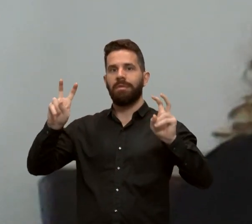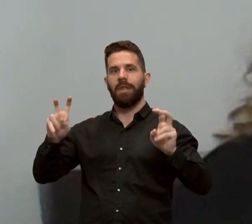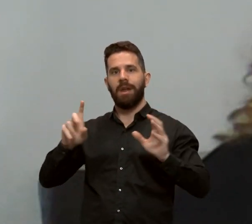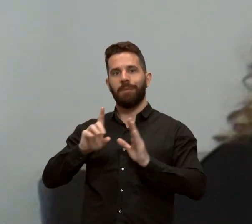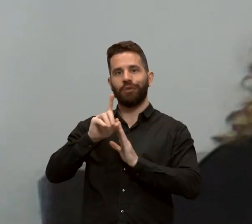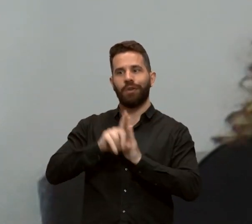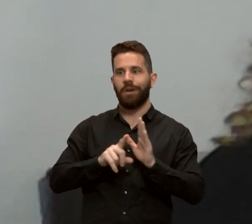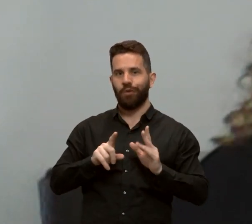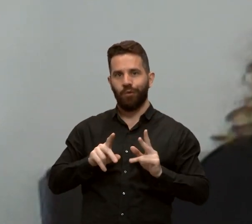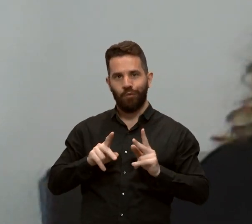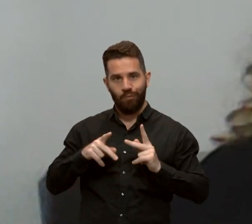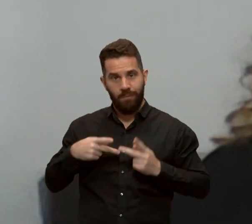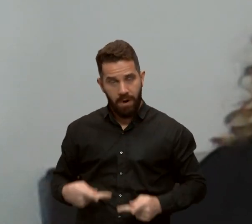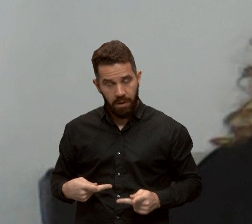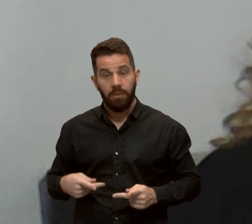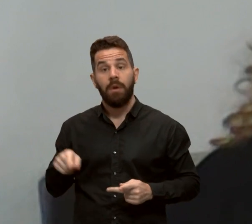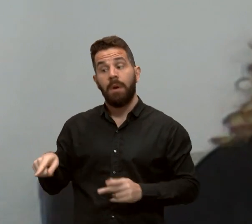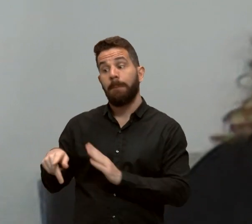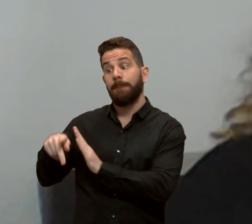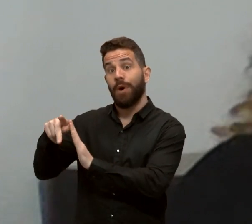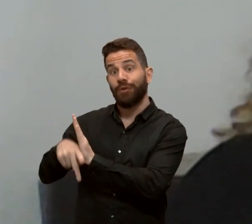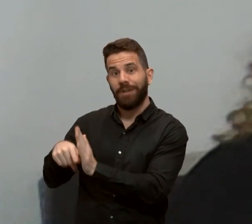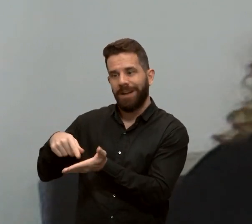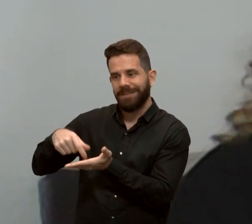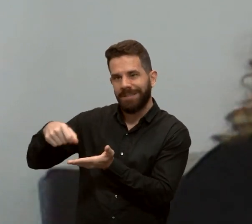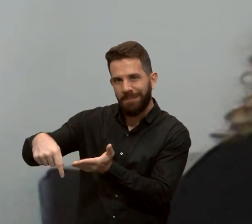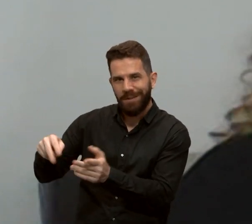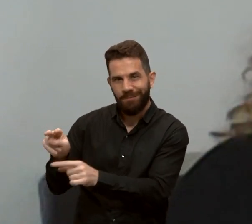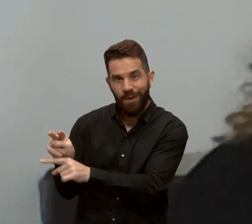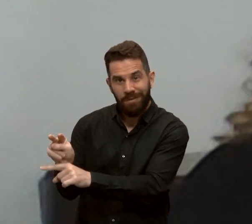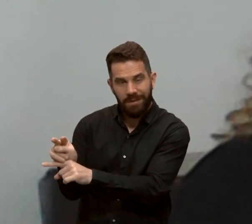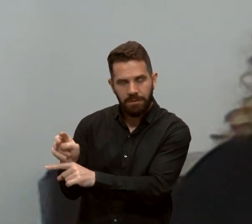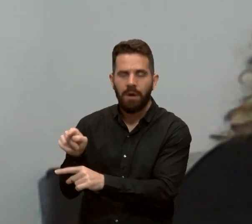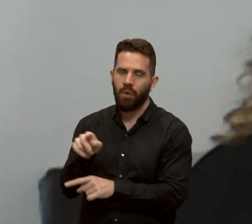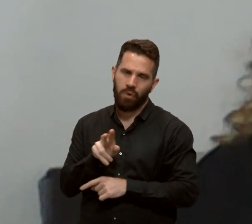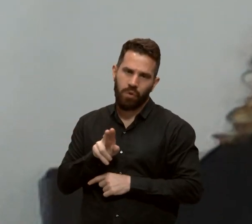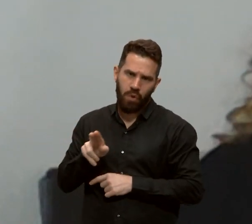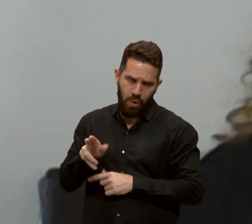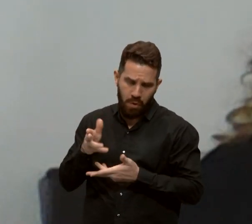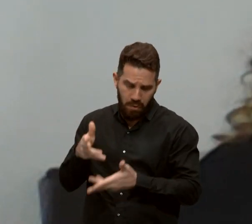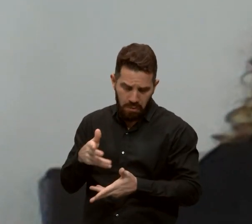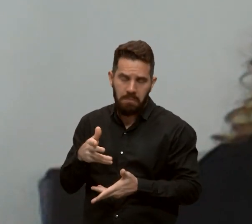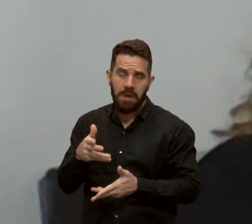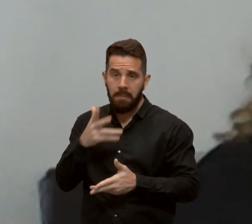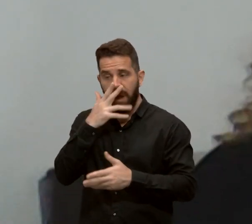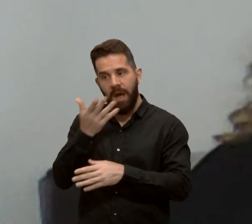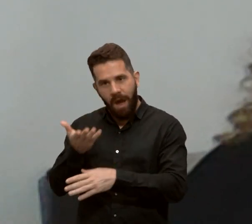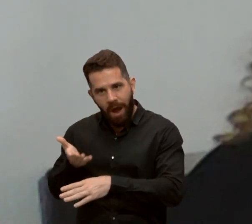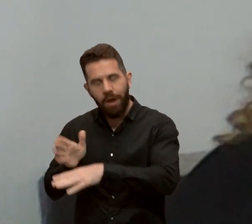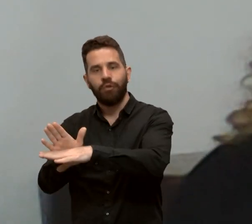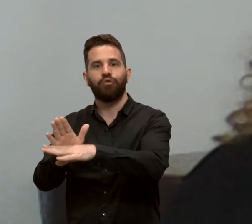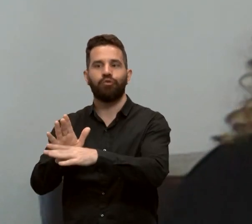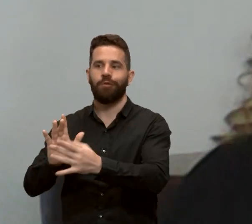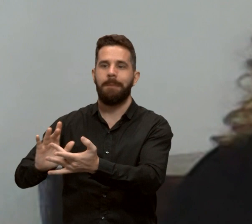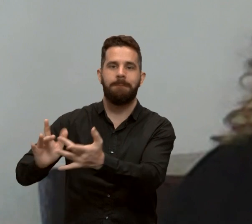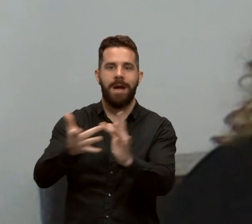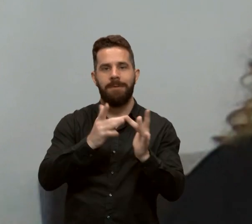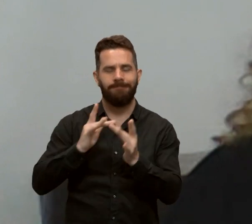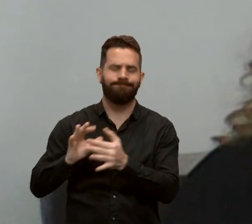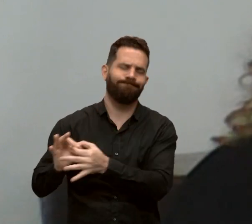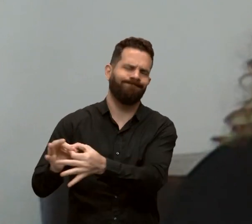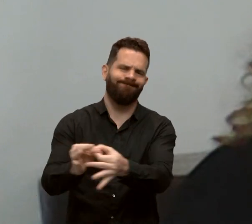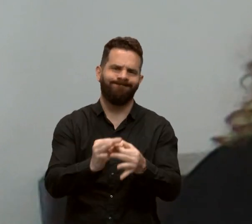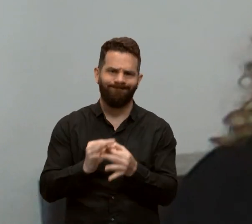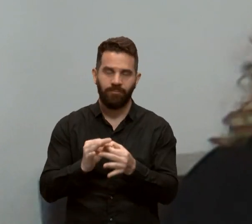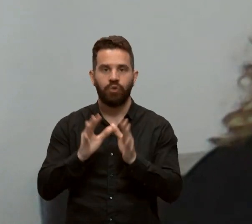esse projeto Sementes de Proteção contribui para o fortalecimento dessa rede, né, que se constitui há